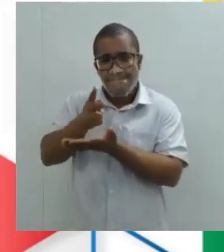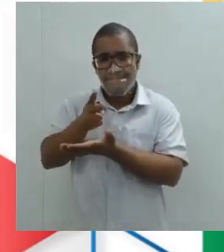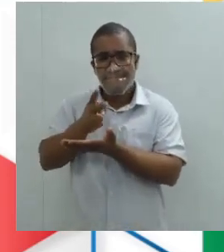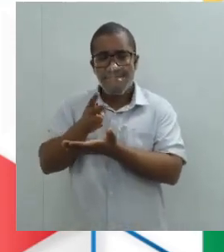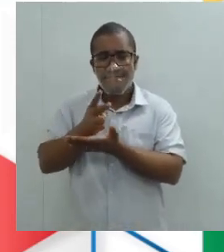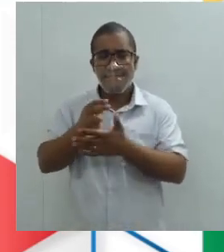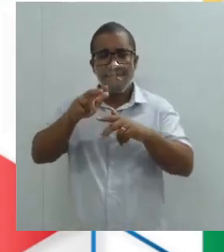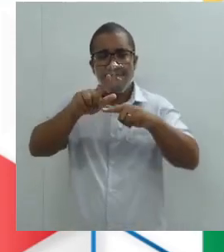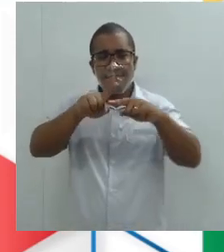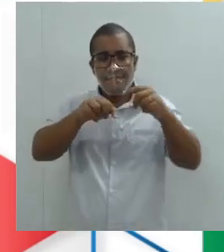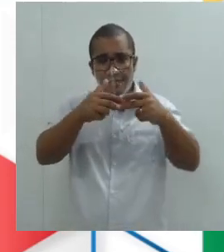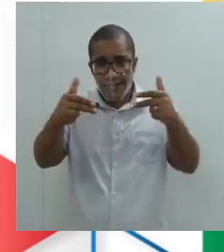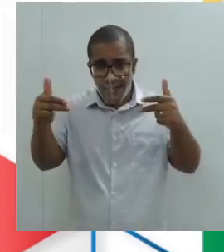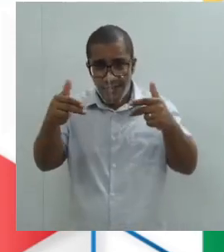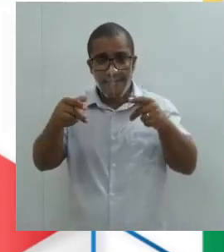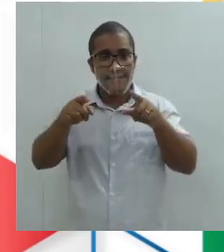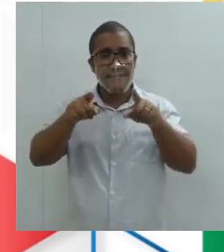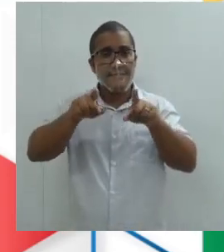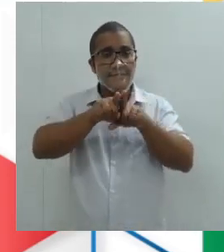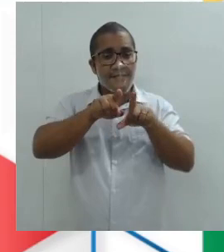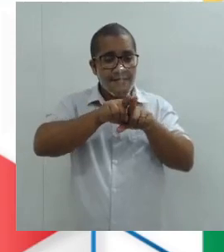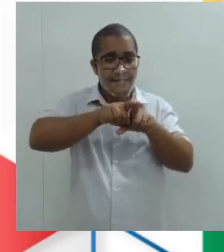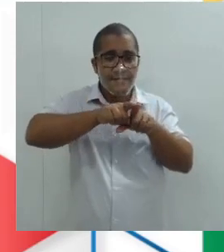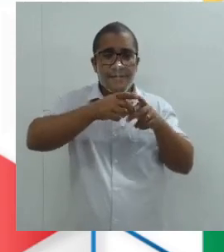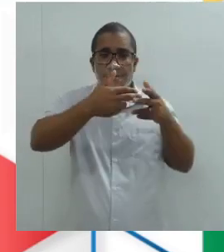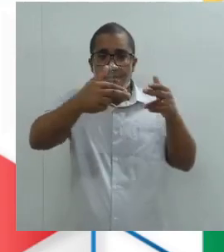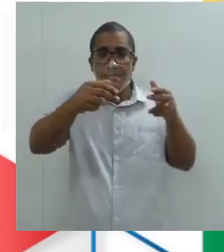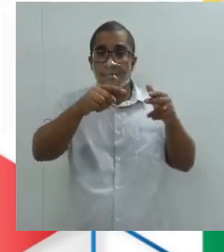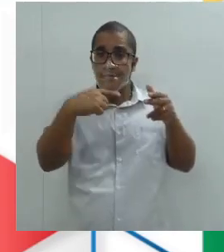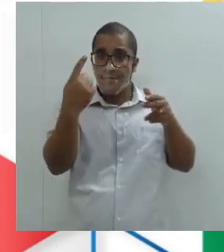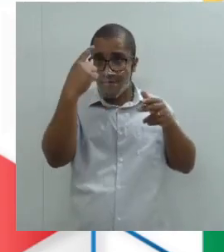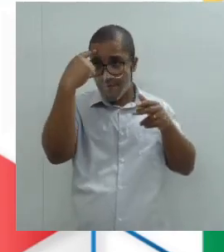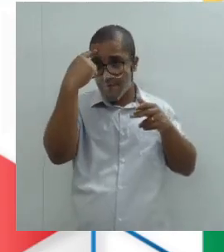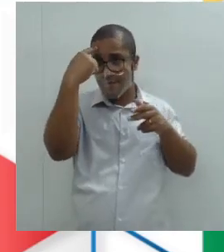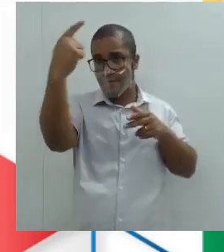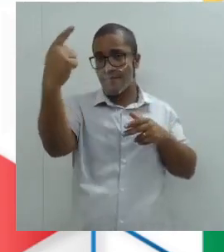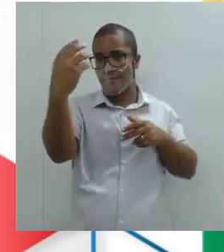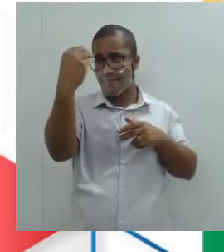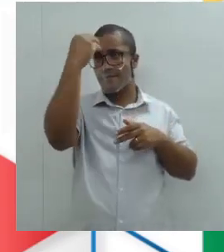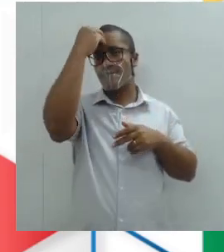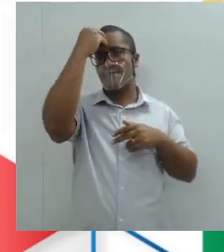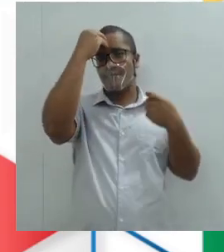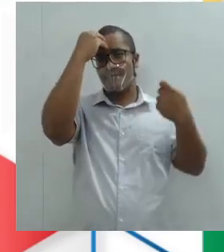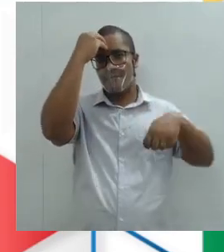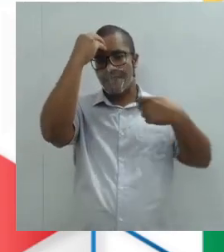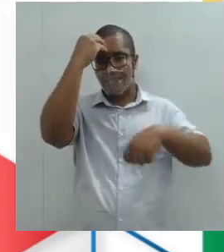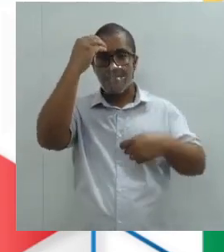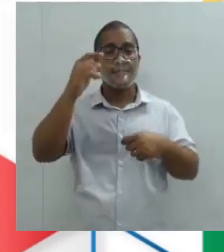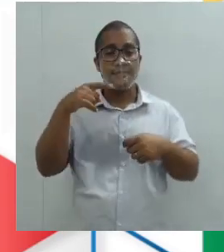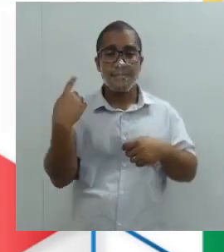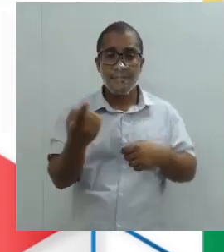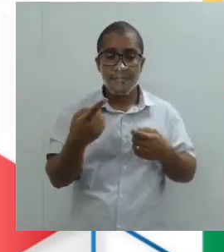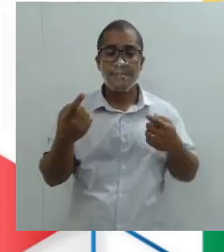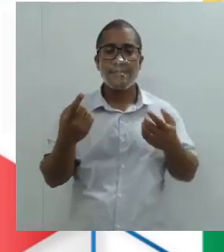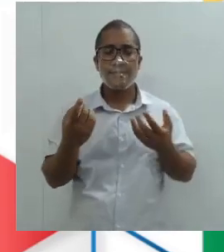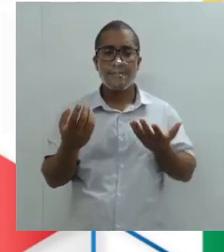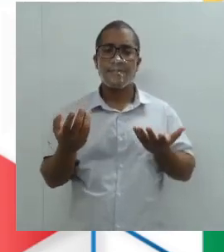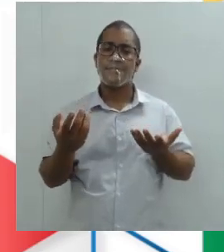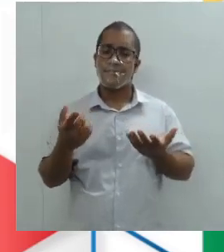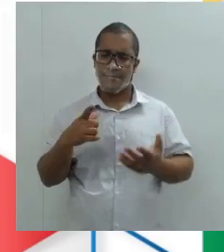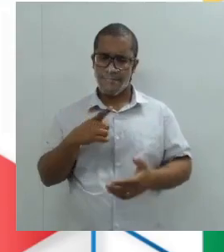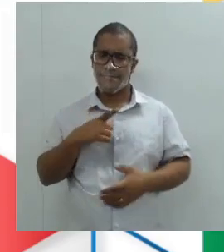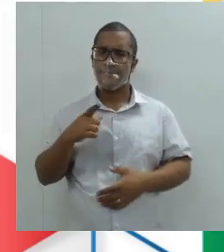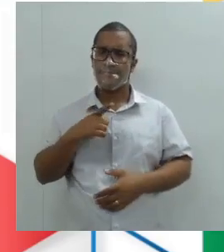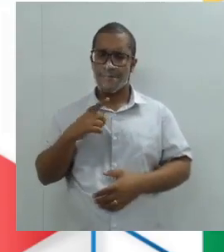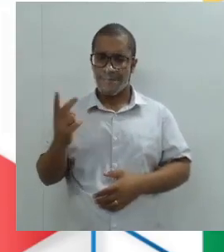bens imaterial e material, ela deve ser lembrada, né? E nós fazemos isso com muito louvor,